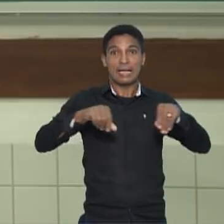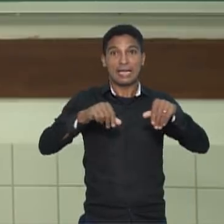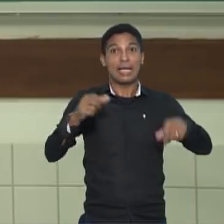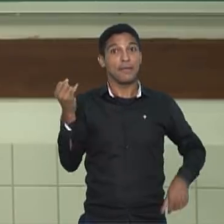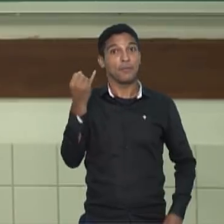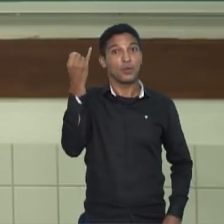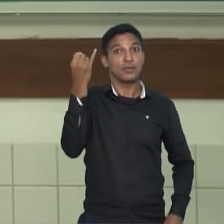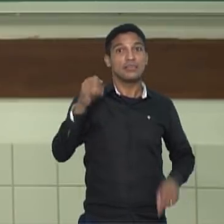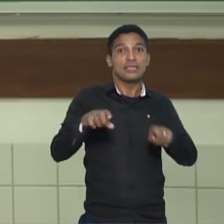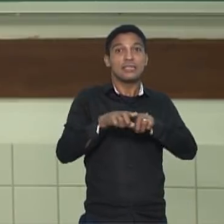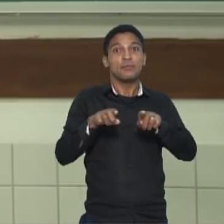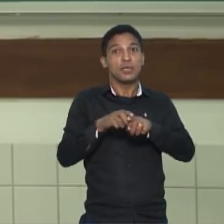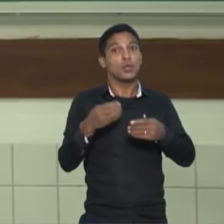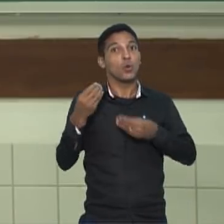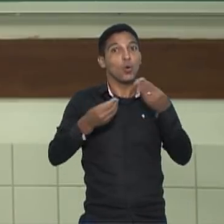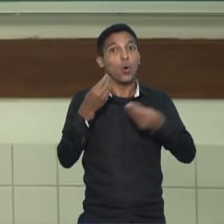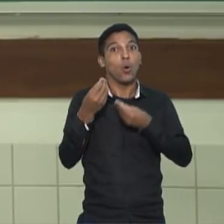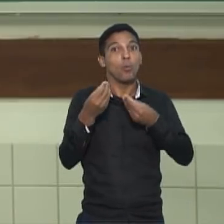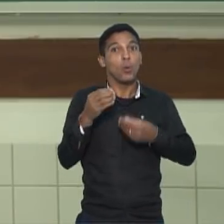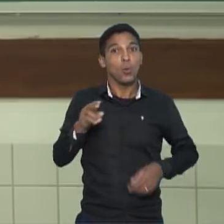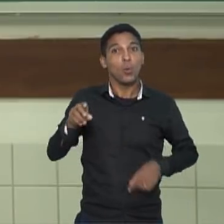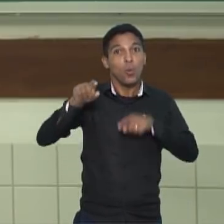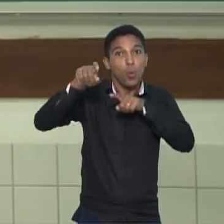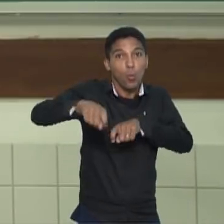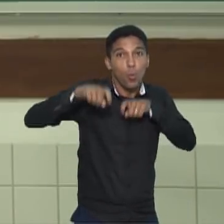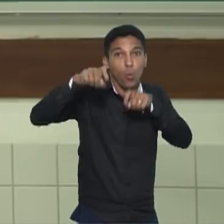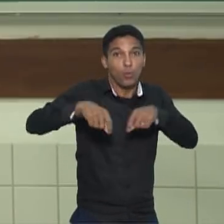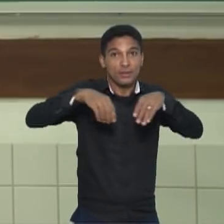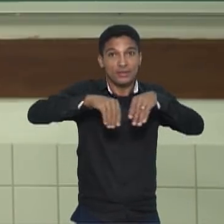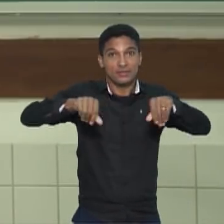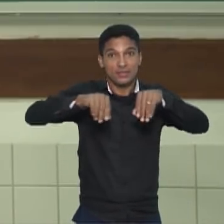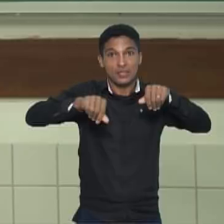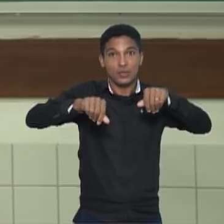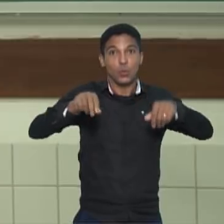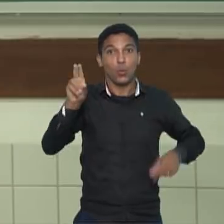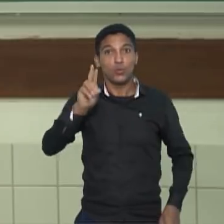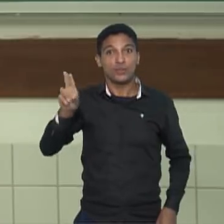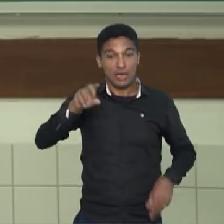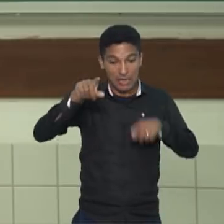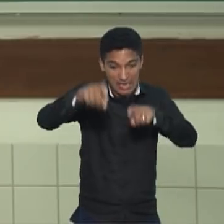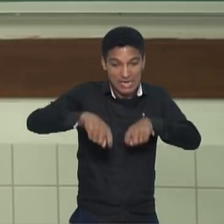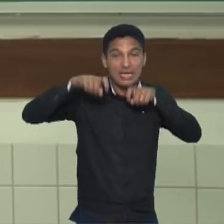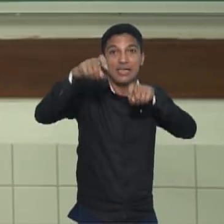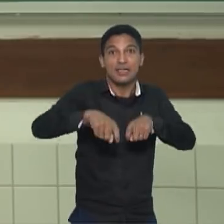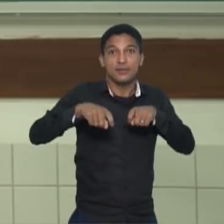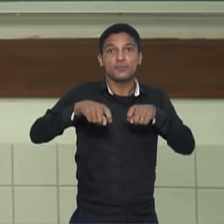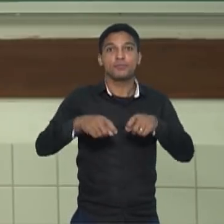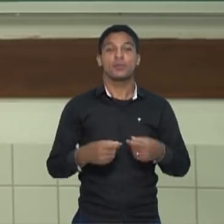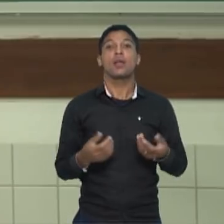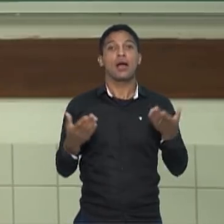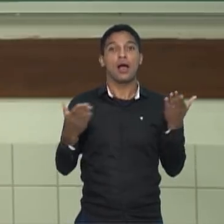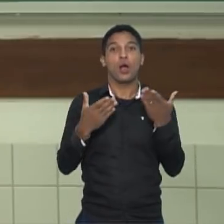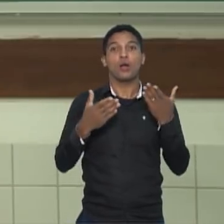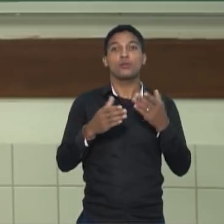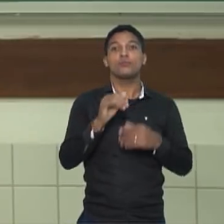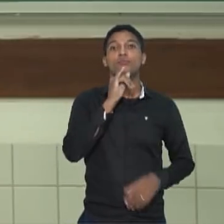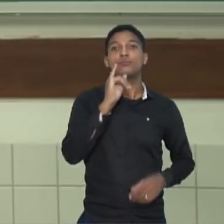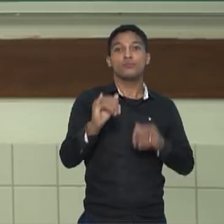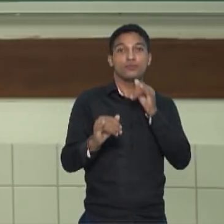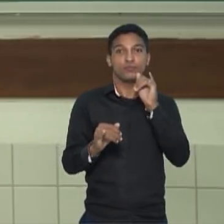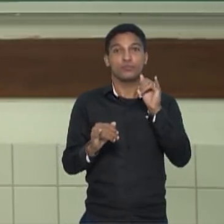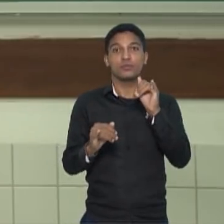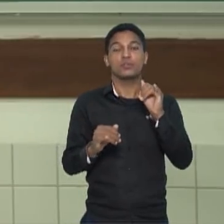alguns recadinhos em relação à frequência. Lembre que o registro de frequência no Classroom